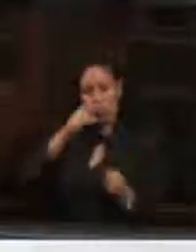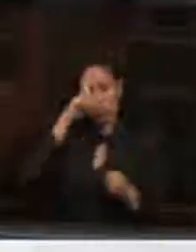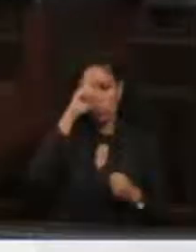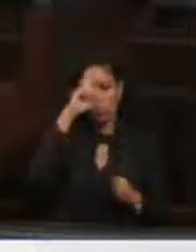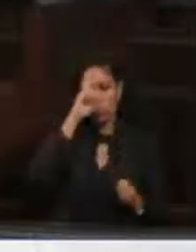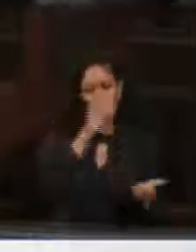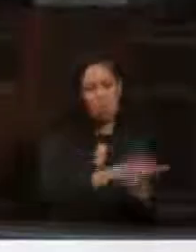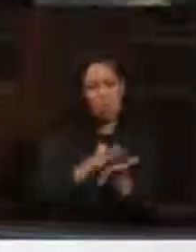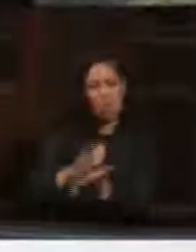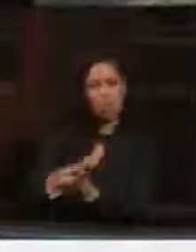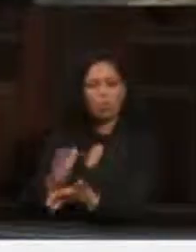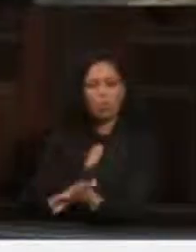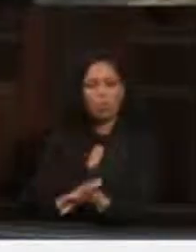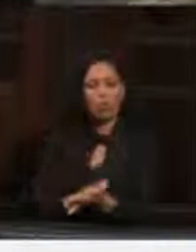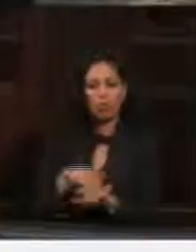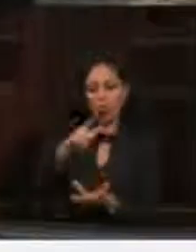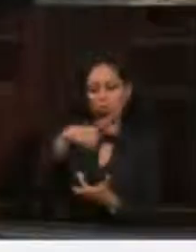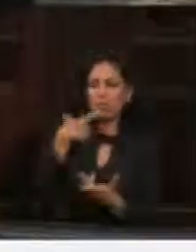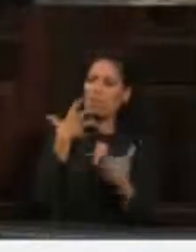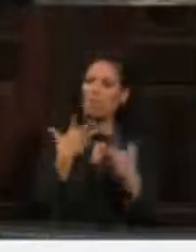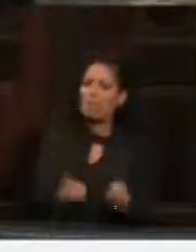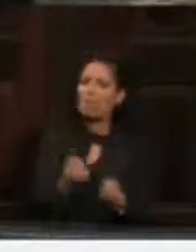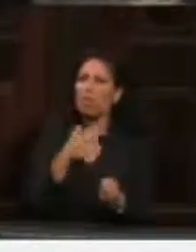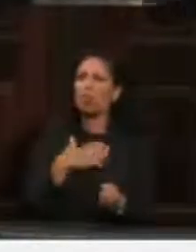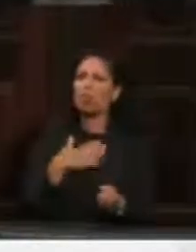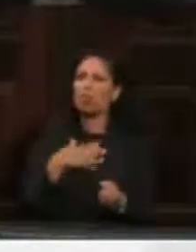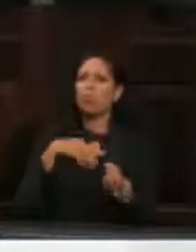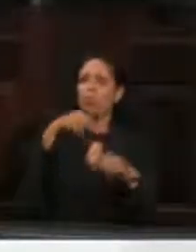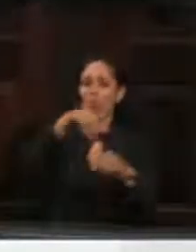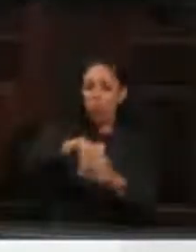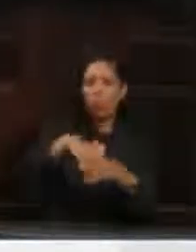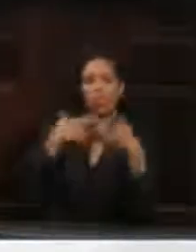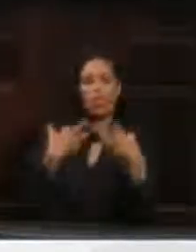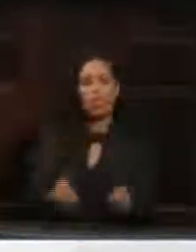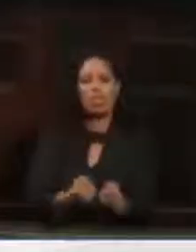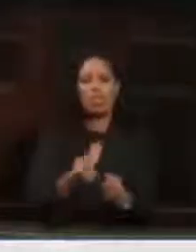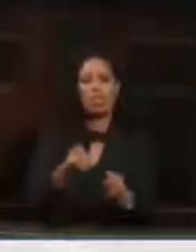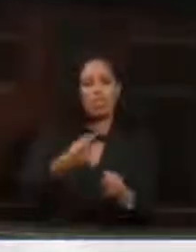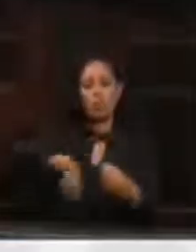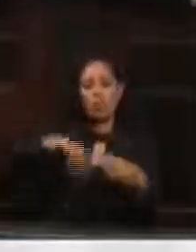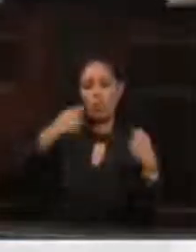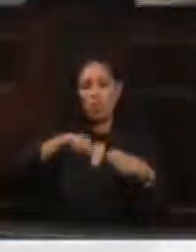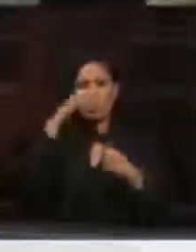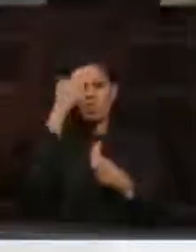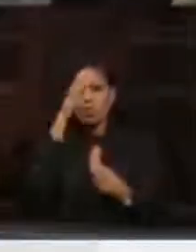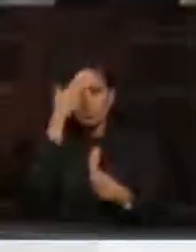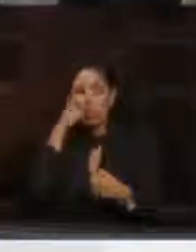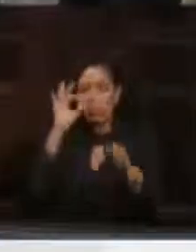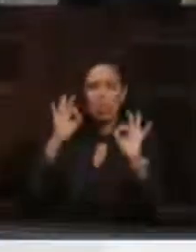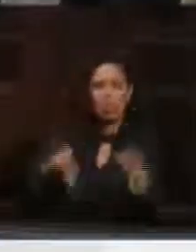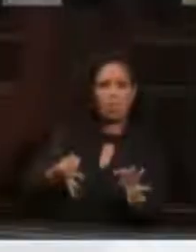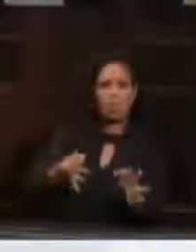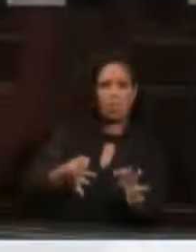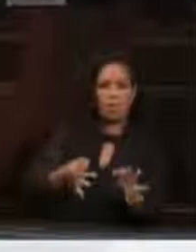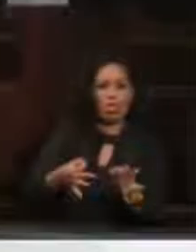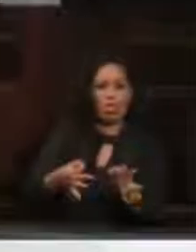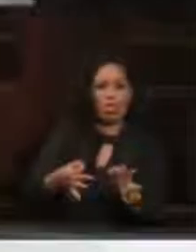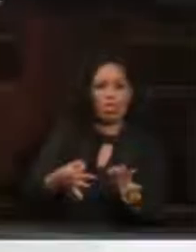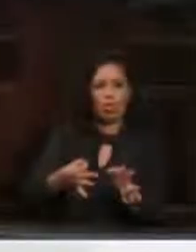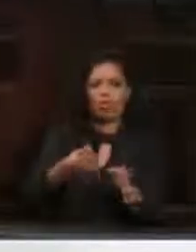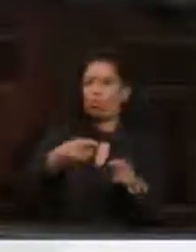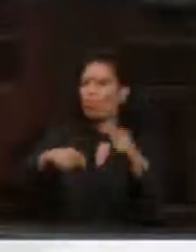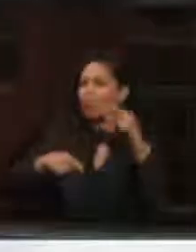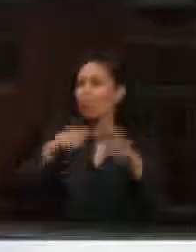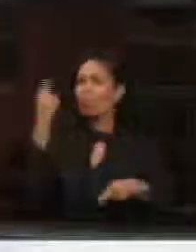te parabenizar, pode contar com o meu voto, sim. É preciso que a gente tenha esse entendimento, que o entendimento não seja partidário, que